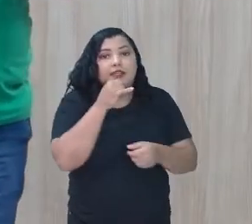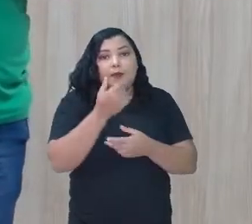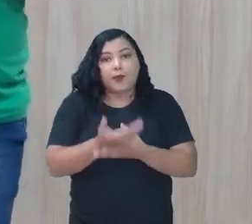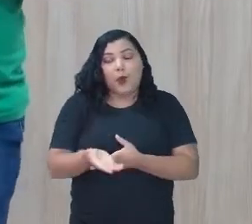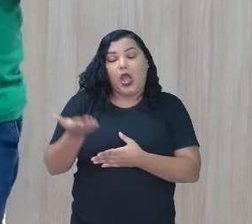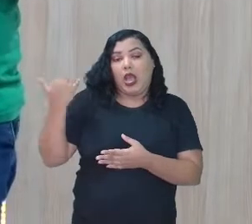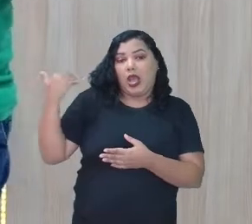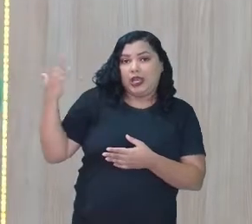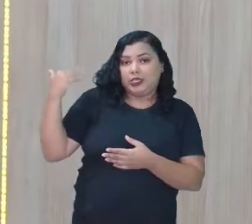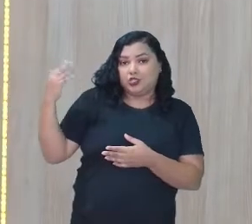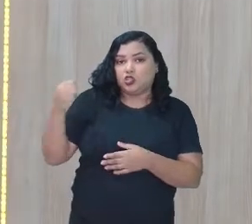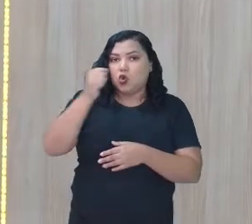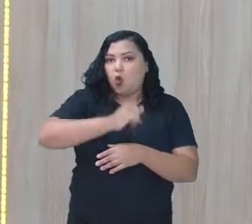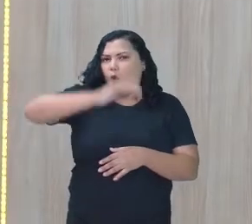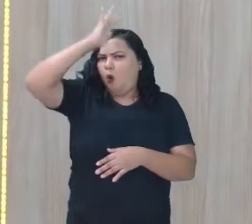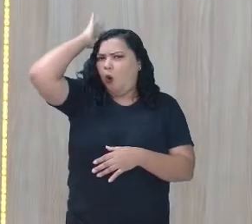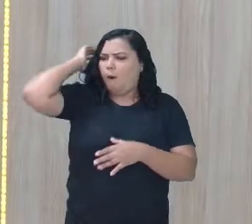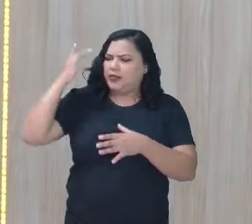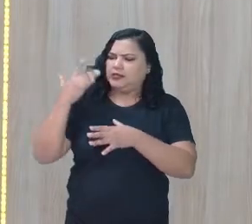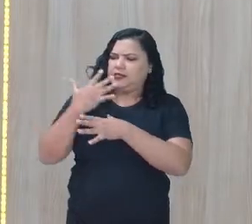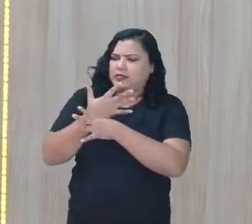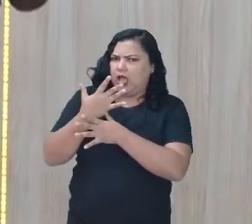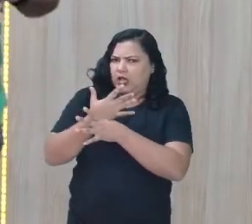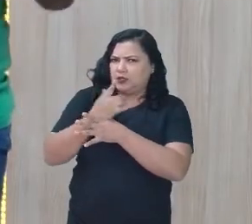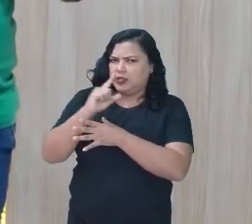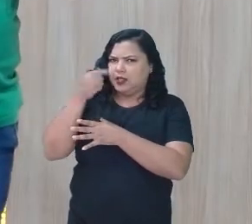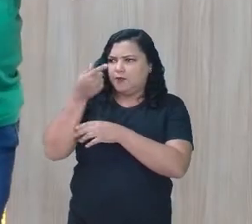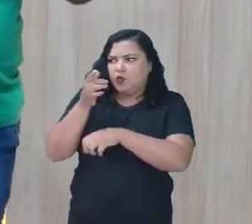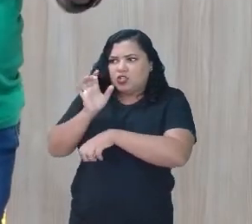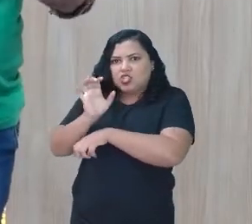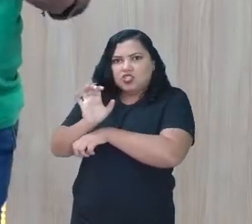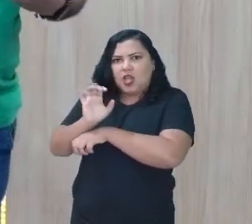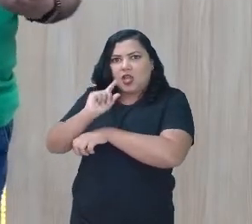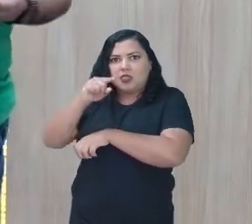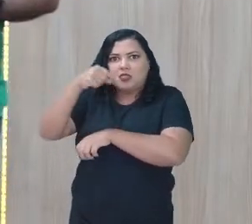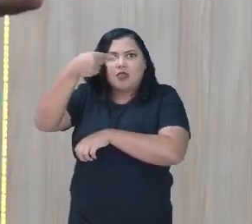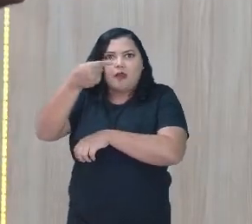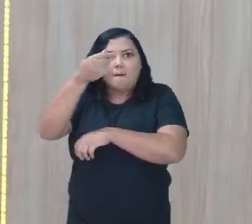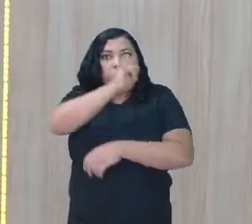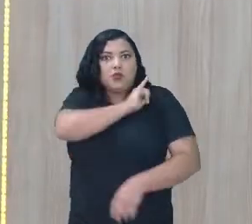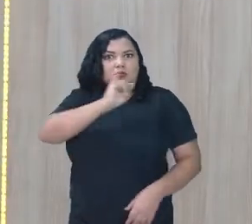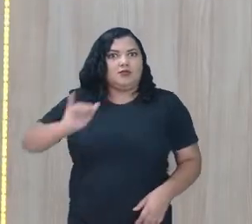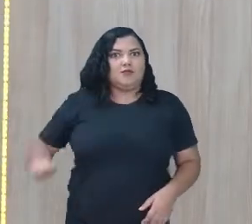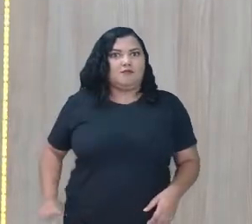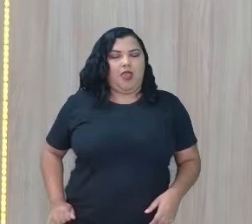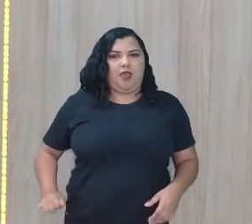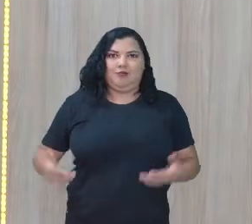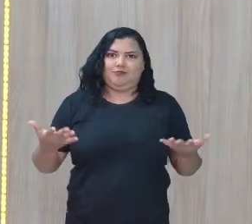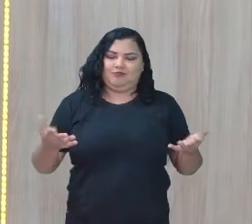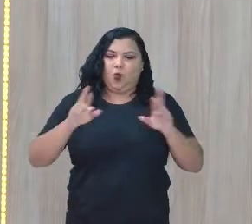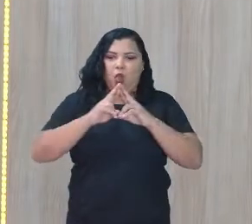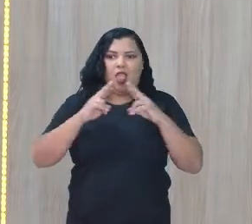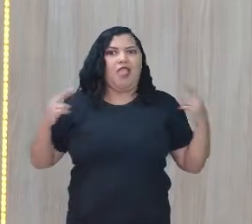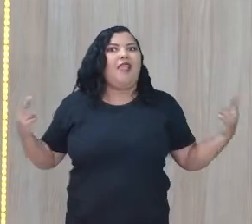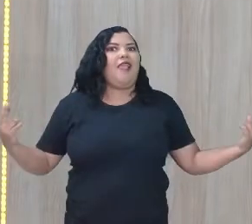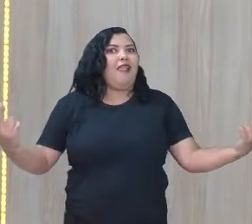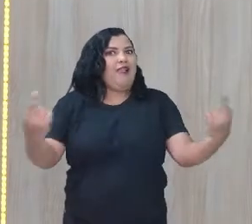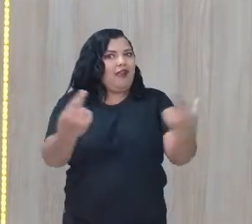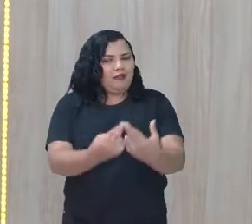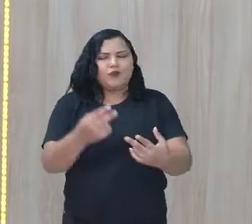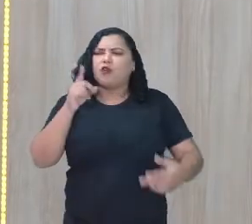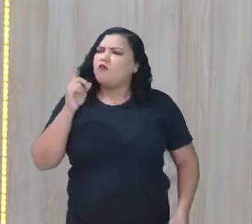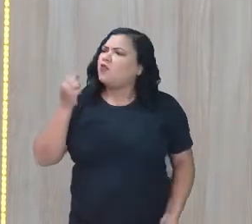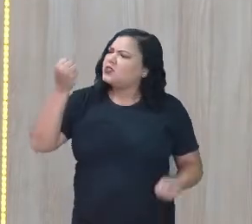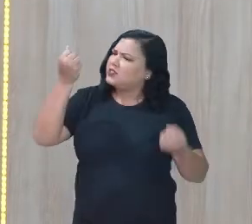né, de estados, para verdadeiros reinos, né, ou impérios, né? Então, qual seria? O senhor sabe,